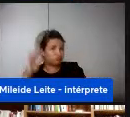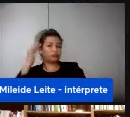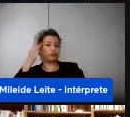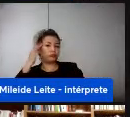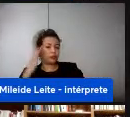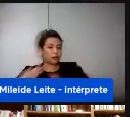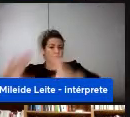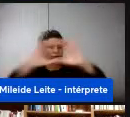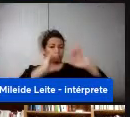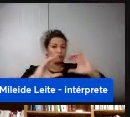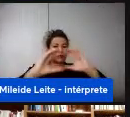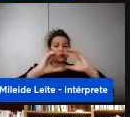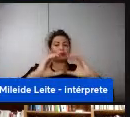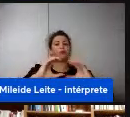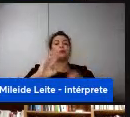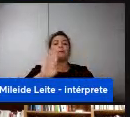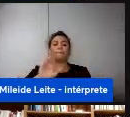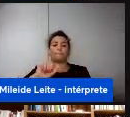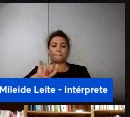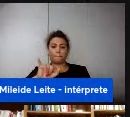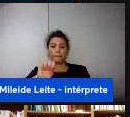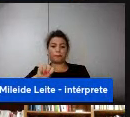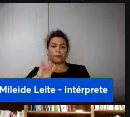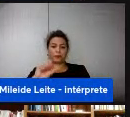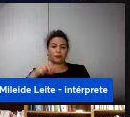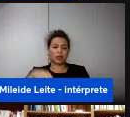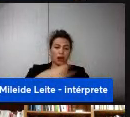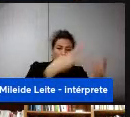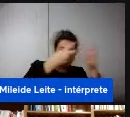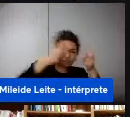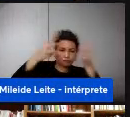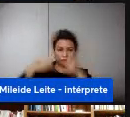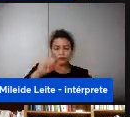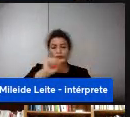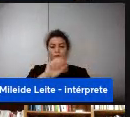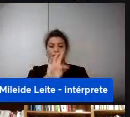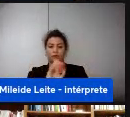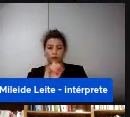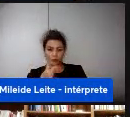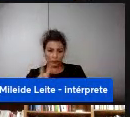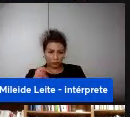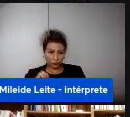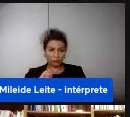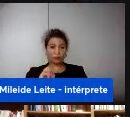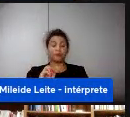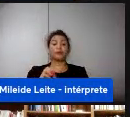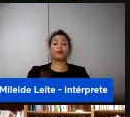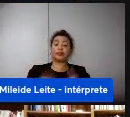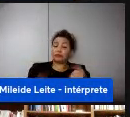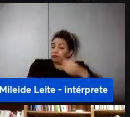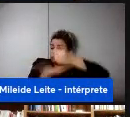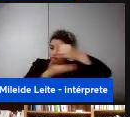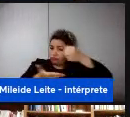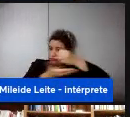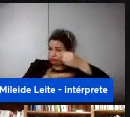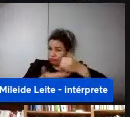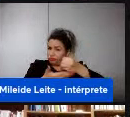cérebro bayesiano, né? Da inferência ativa que o cérebro realiza, né? Então, basicamente, o que